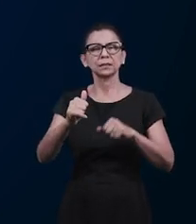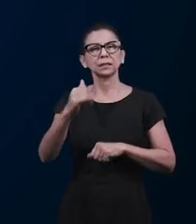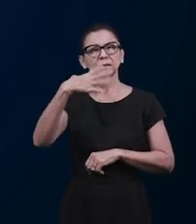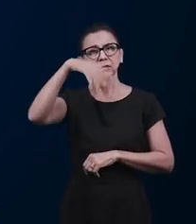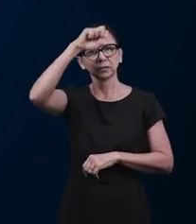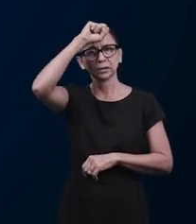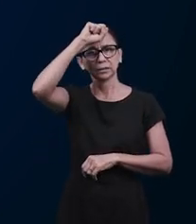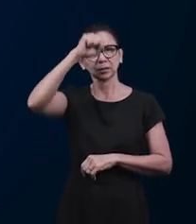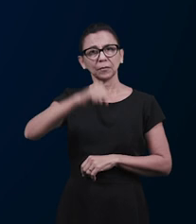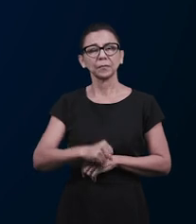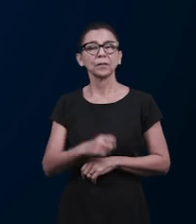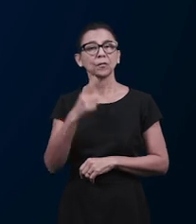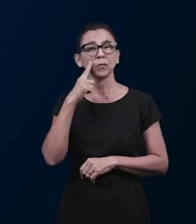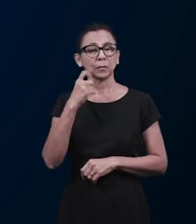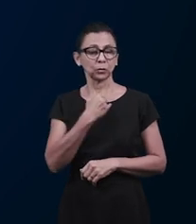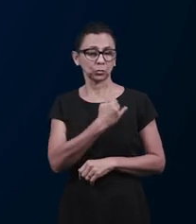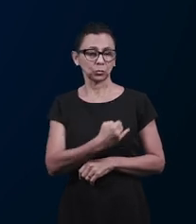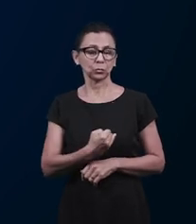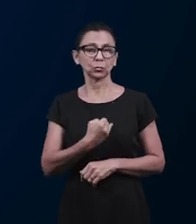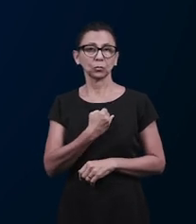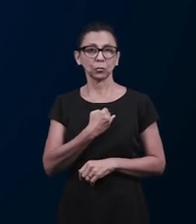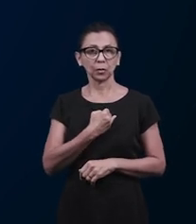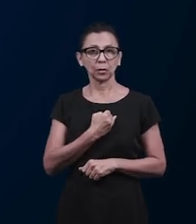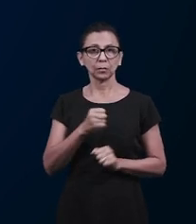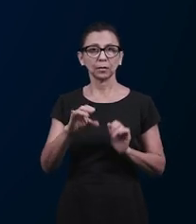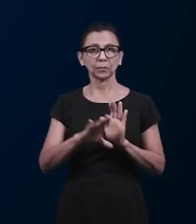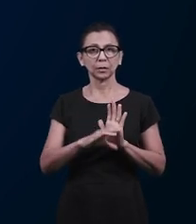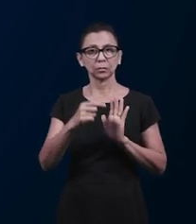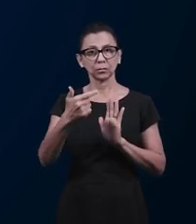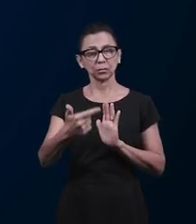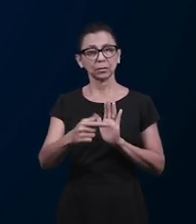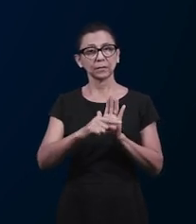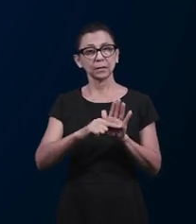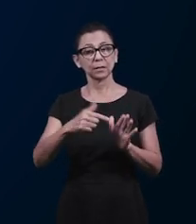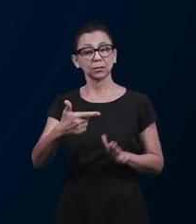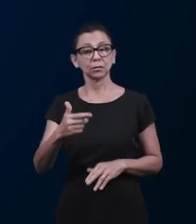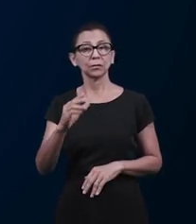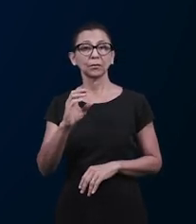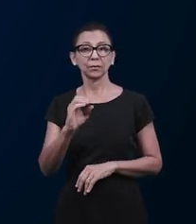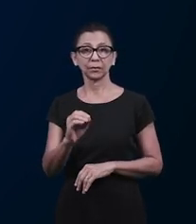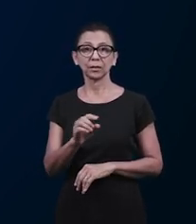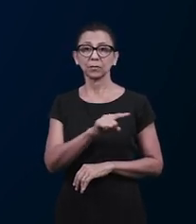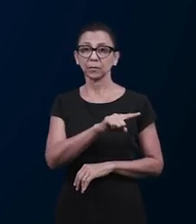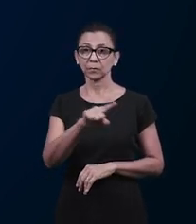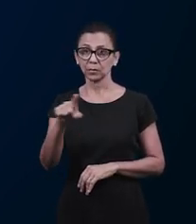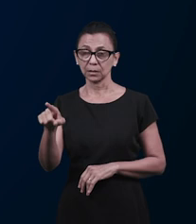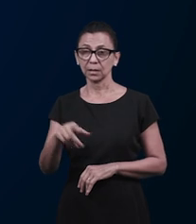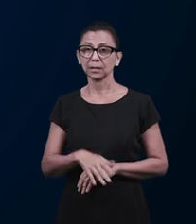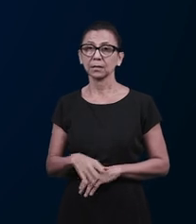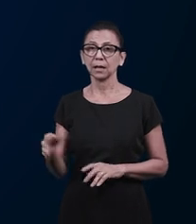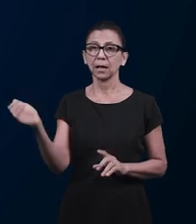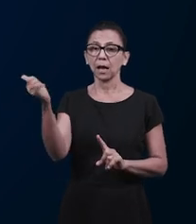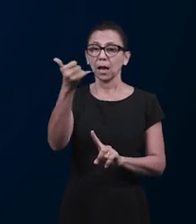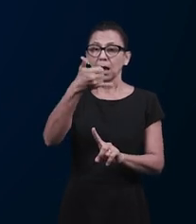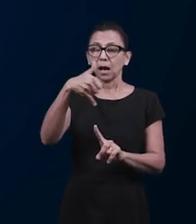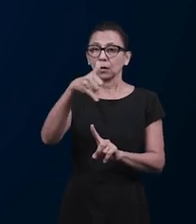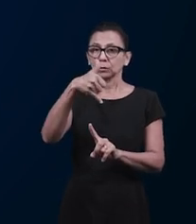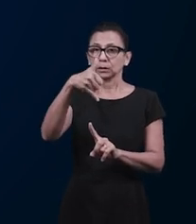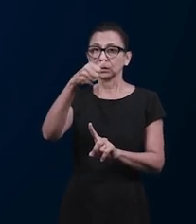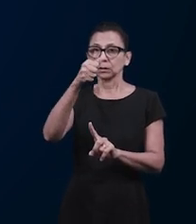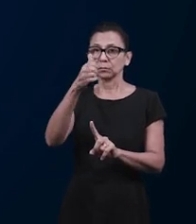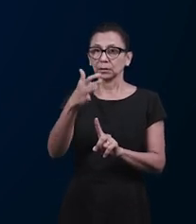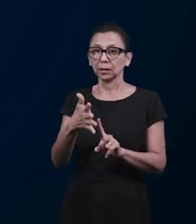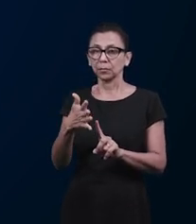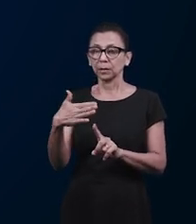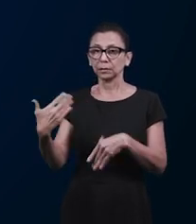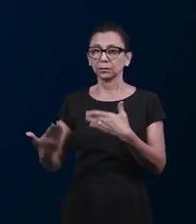podemos citar é a primeira epístola de João 2, versículo 20. Mas vós tendes a unção do Santo e sabei todas